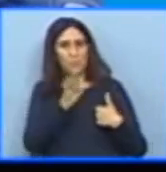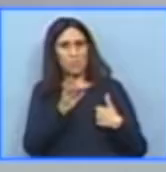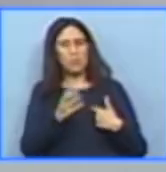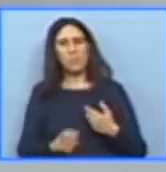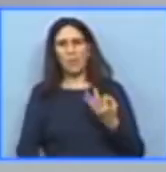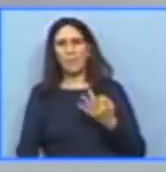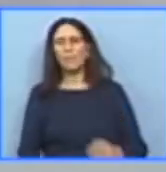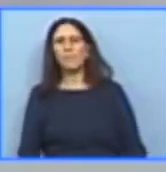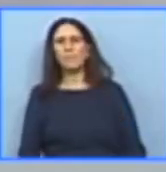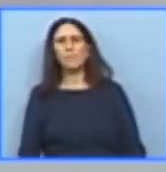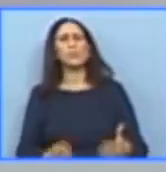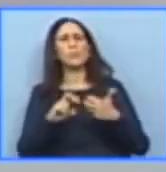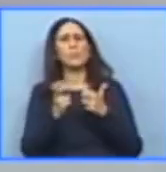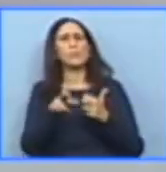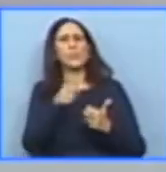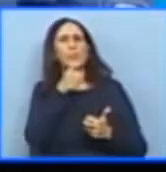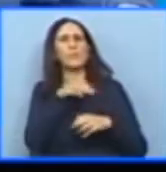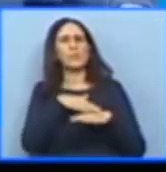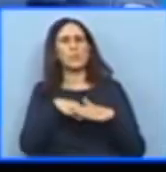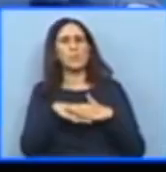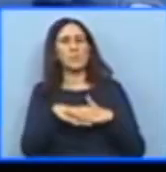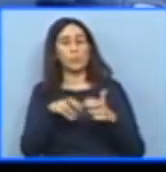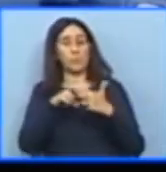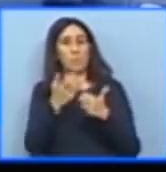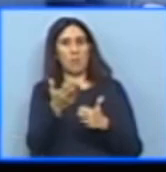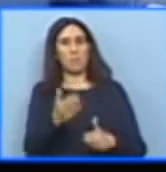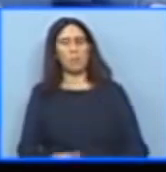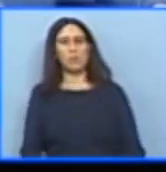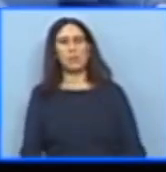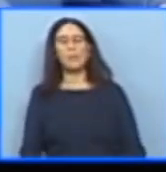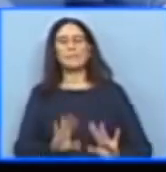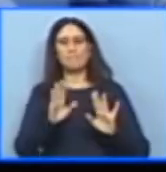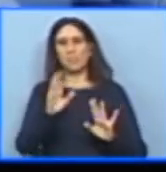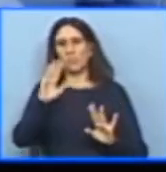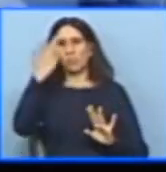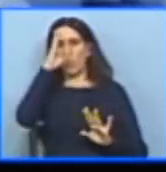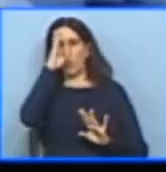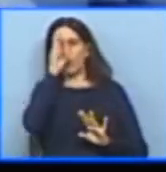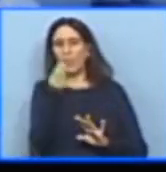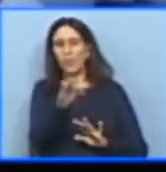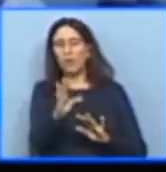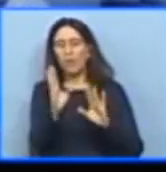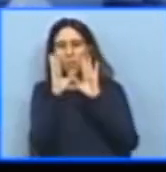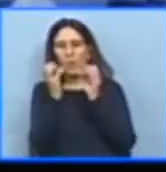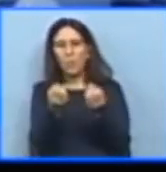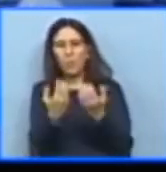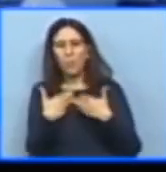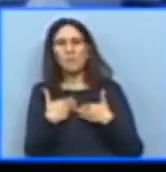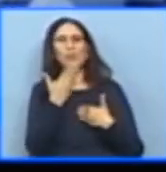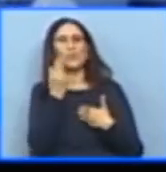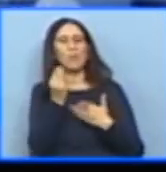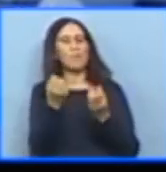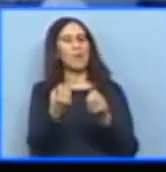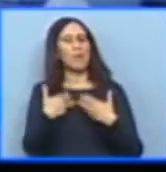estes planos o que fazer primeiro ouvir a criança sem me ouvir os jovens e tentar